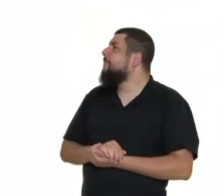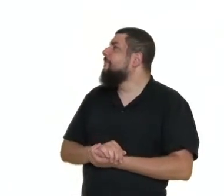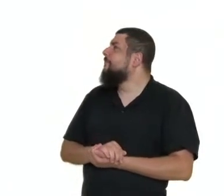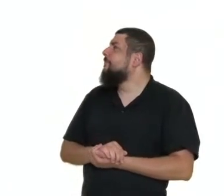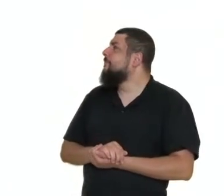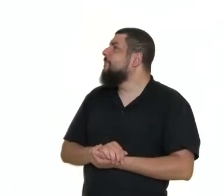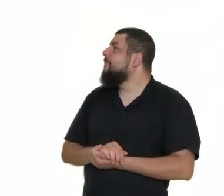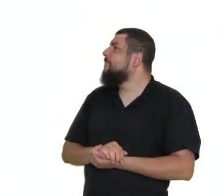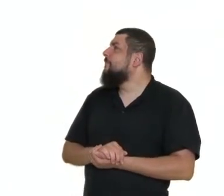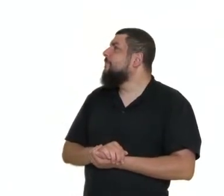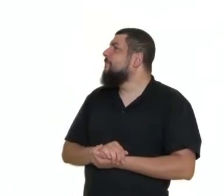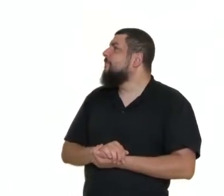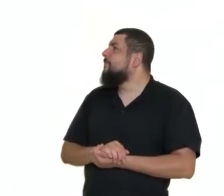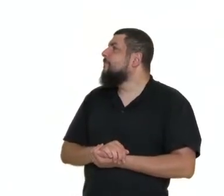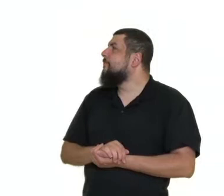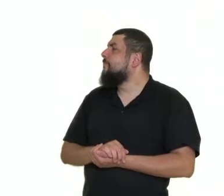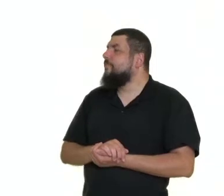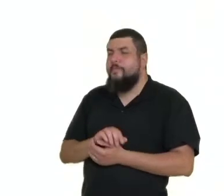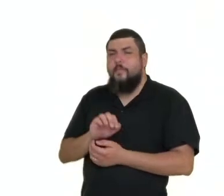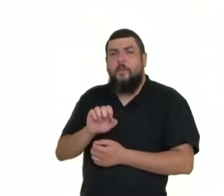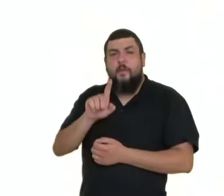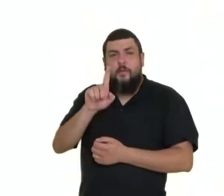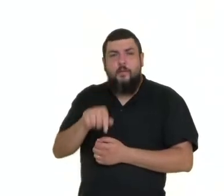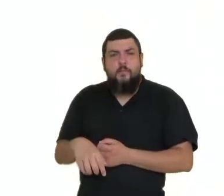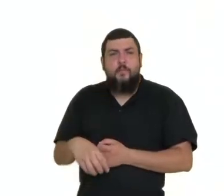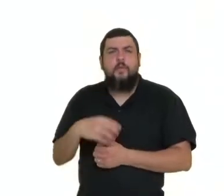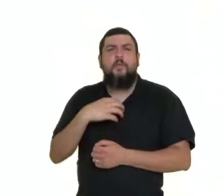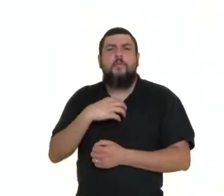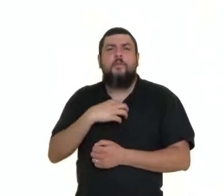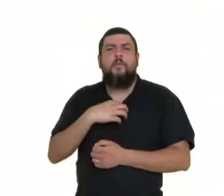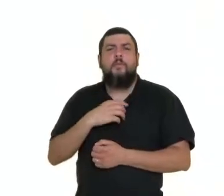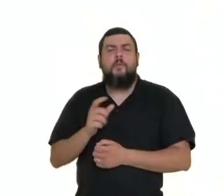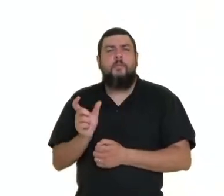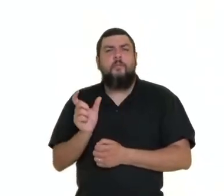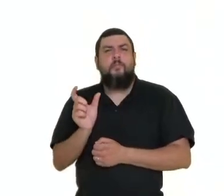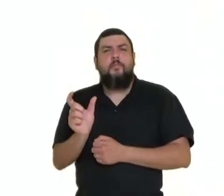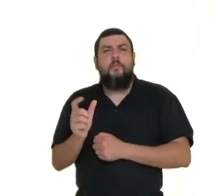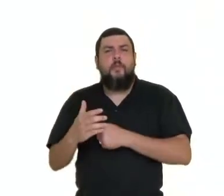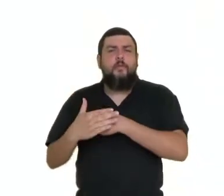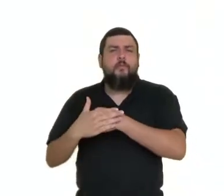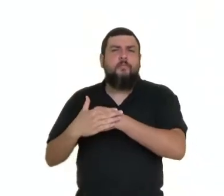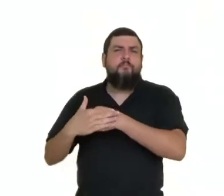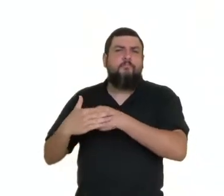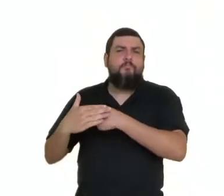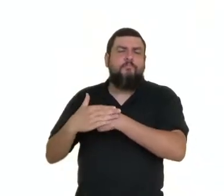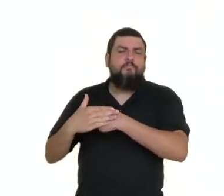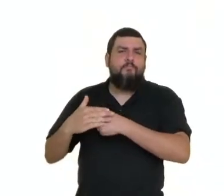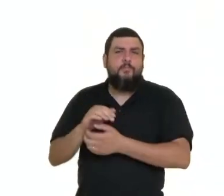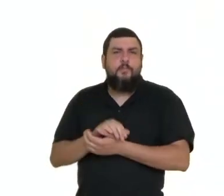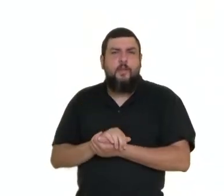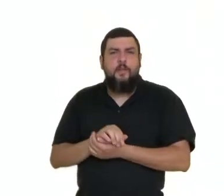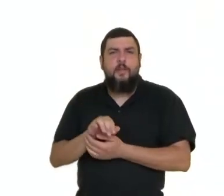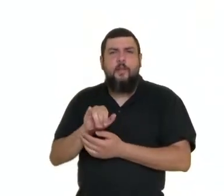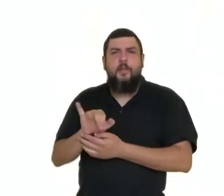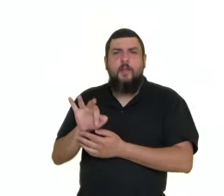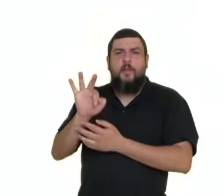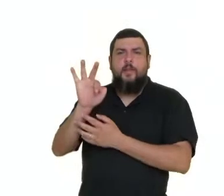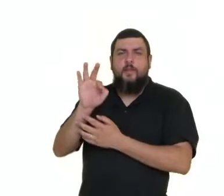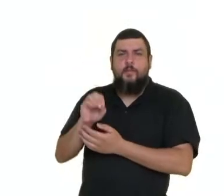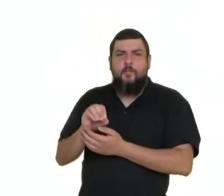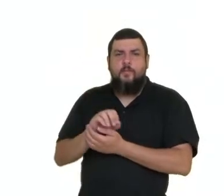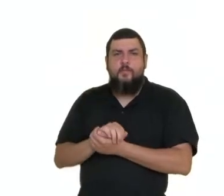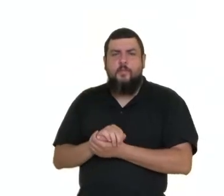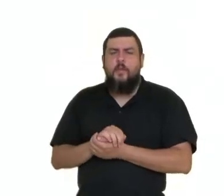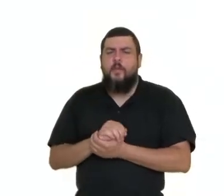ninho pequeno, ou seja, de forma afetiva. Quando a gente fala assim, ó, Manolito, né?